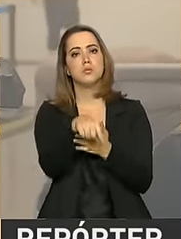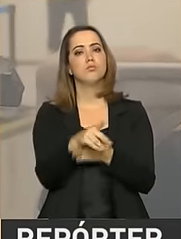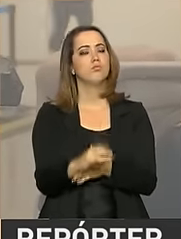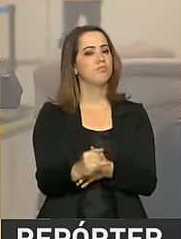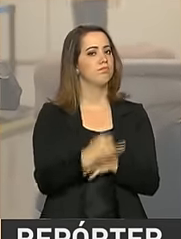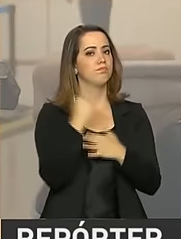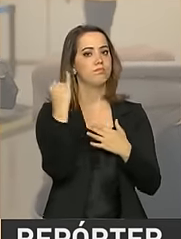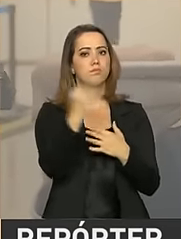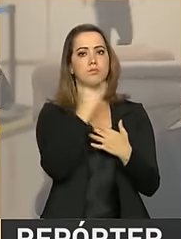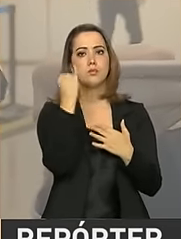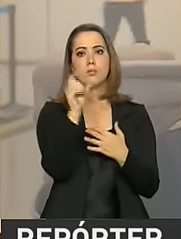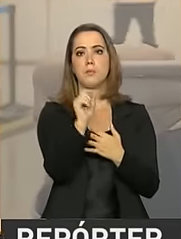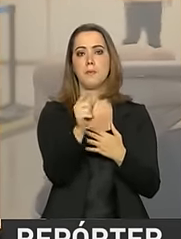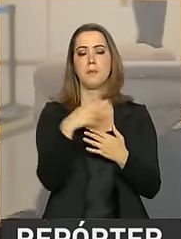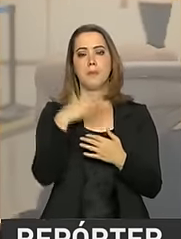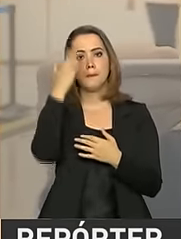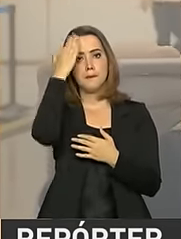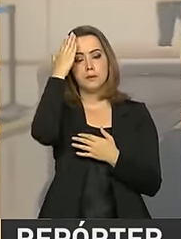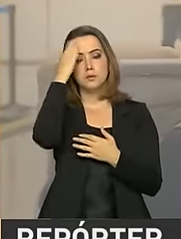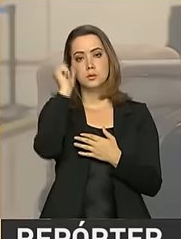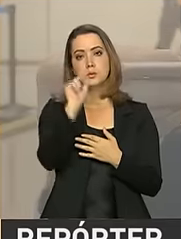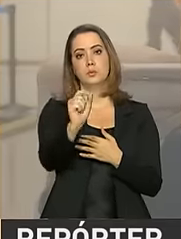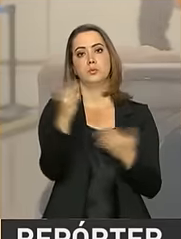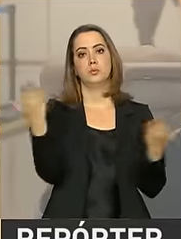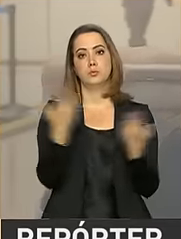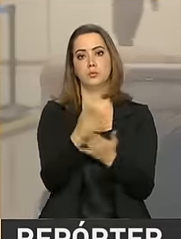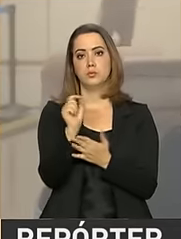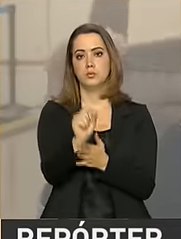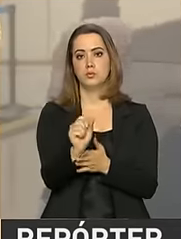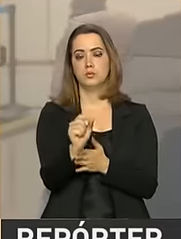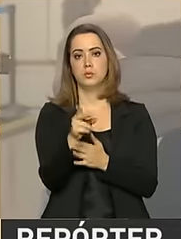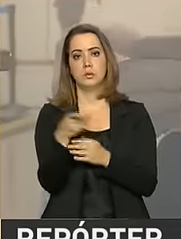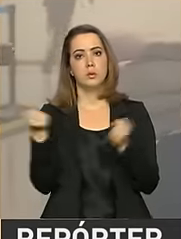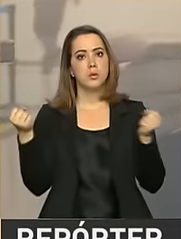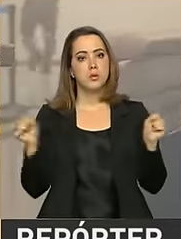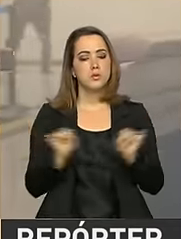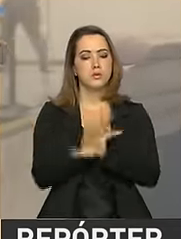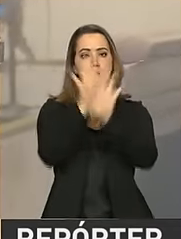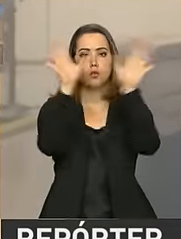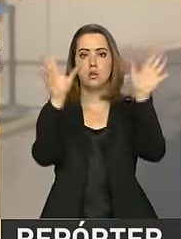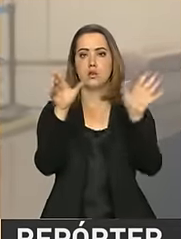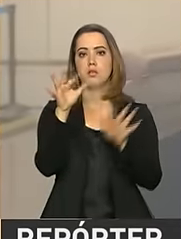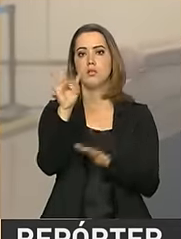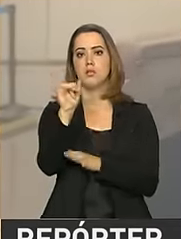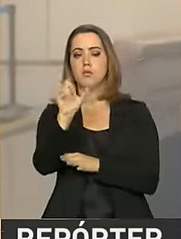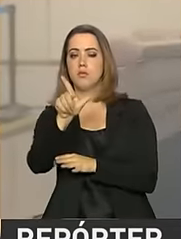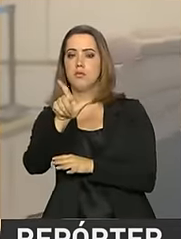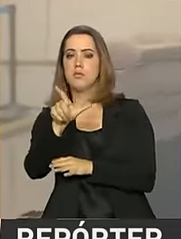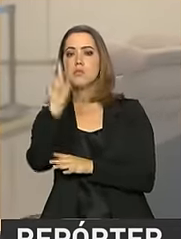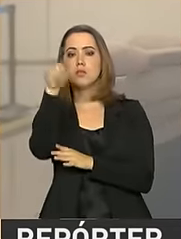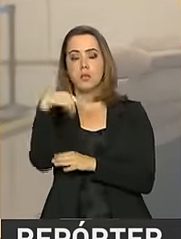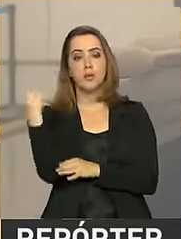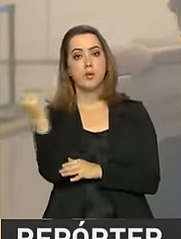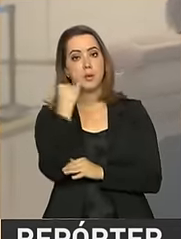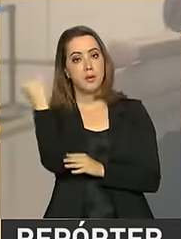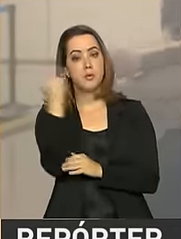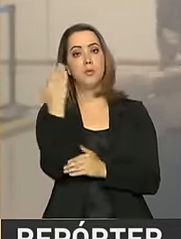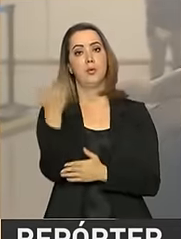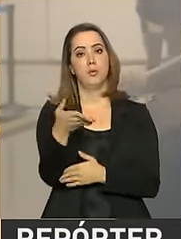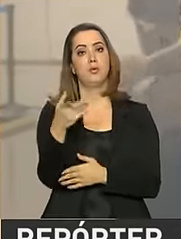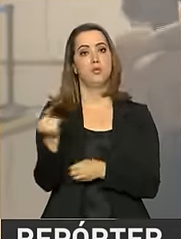motivador e, sabendo-se hoje, ficando cada vez mais claro que a questão fiscal é fundamental nessa